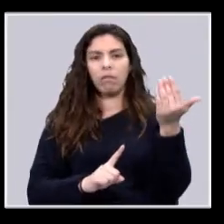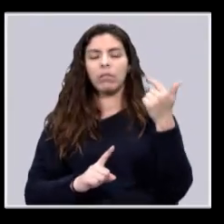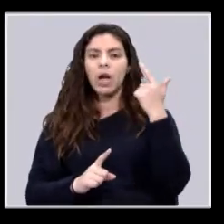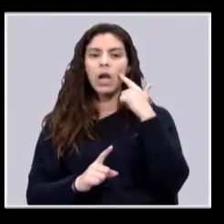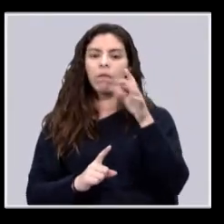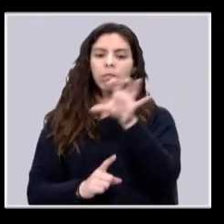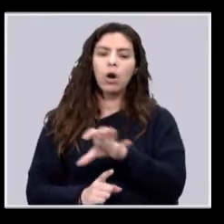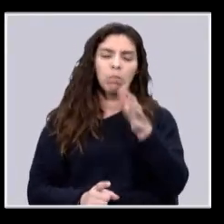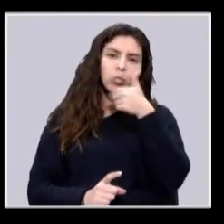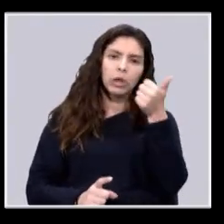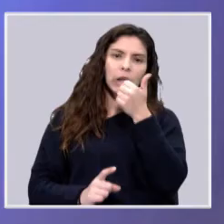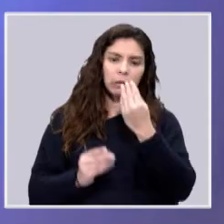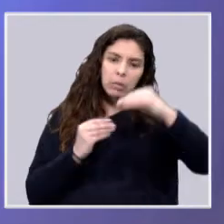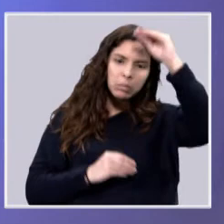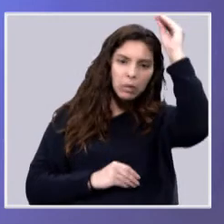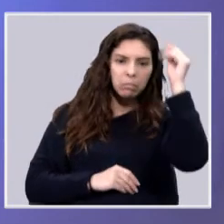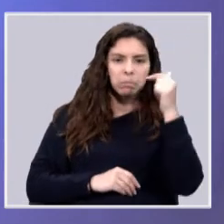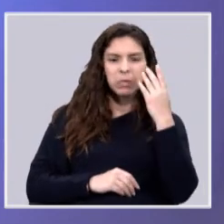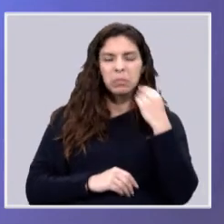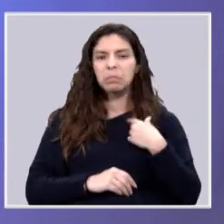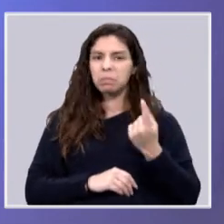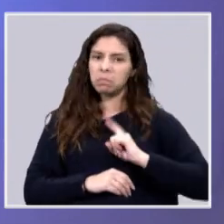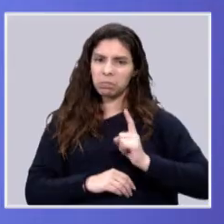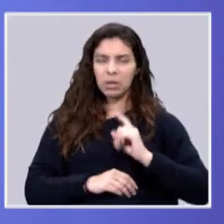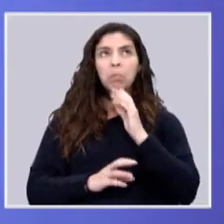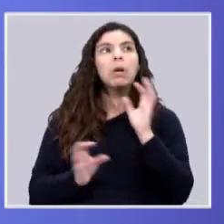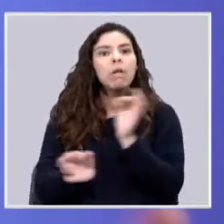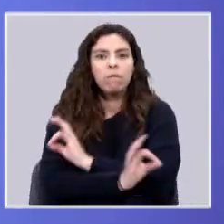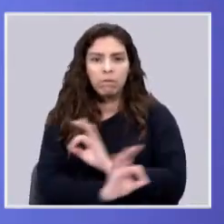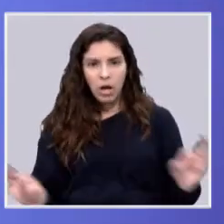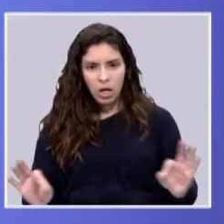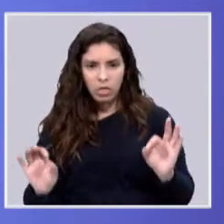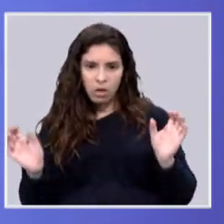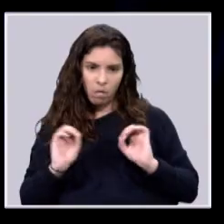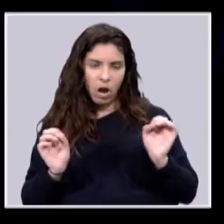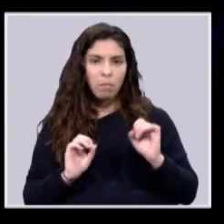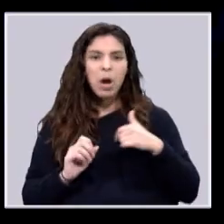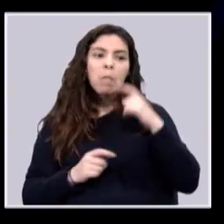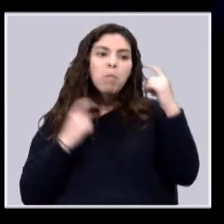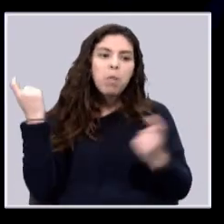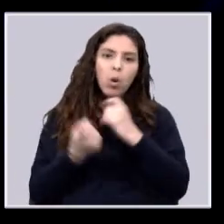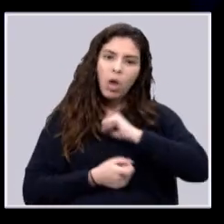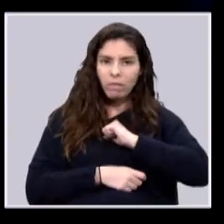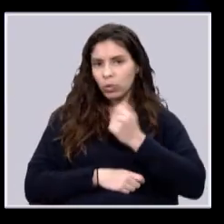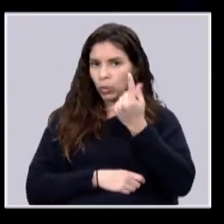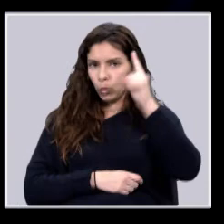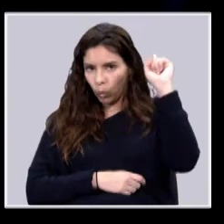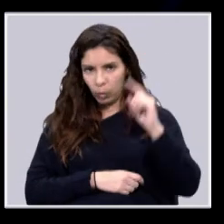técnicos não haja demasiada ou a total perfeição, digamos, também não é isso que eu procuro.